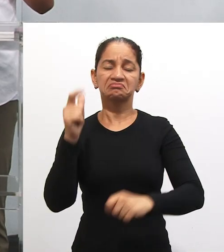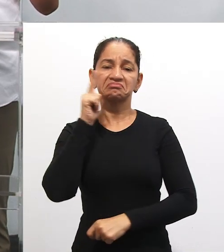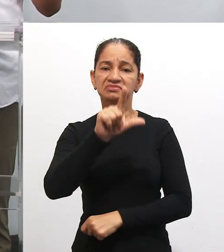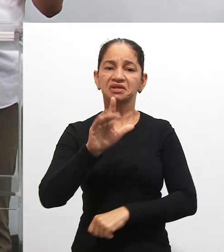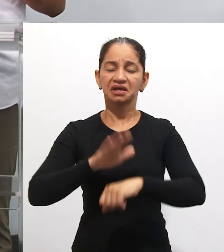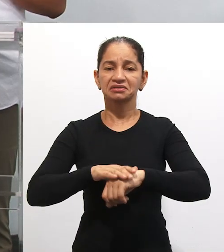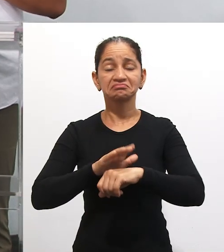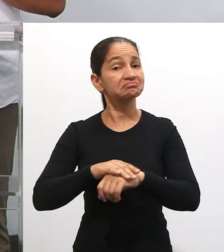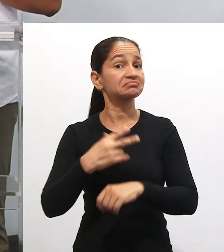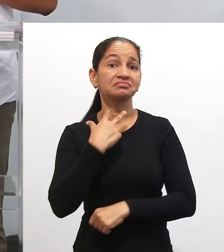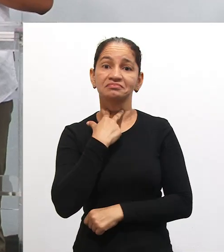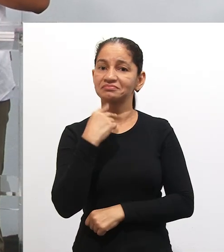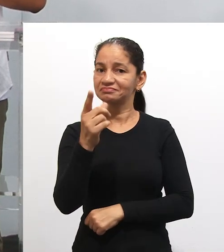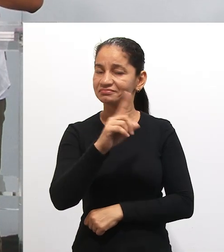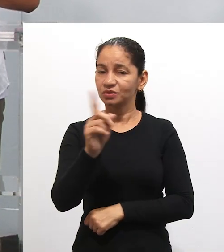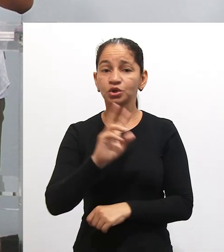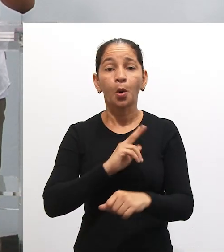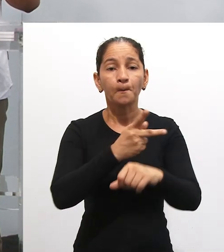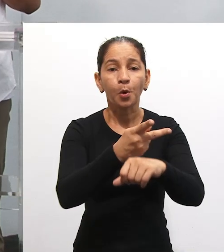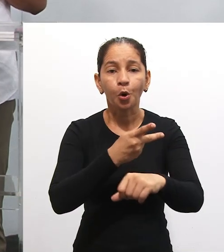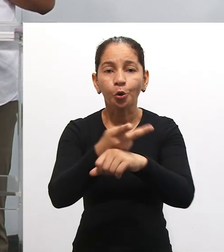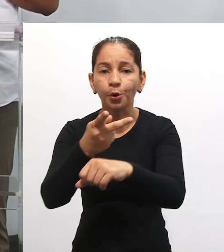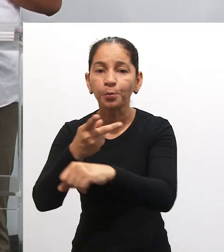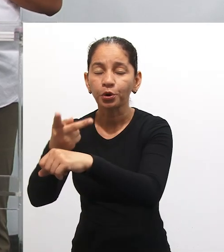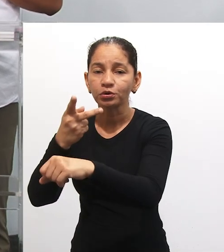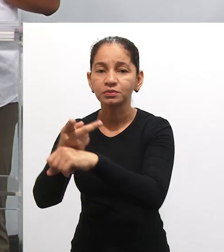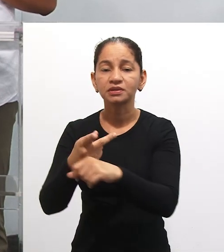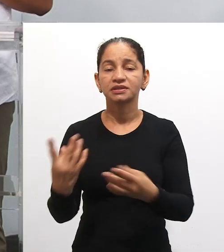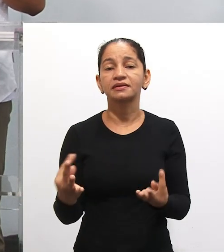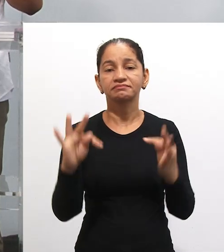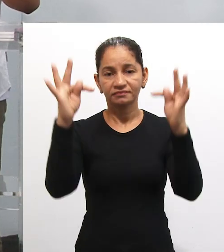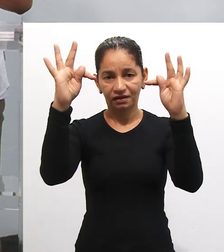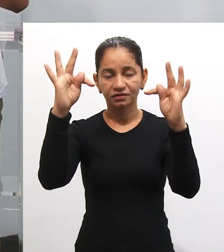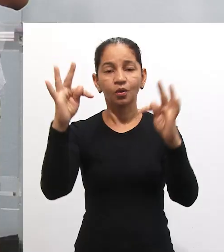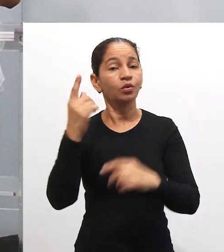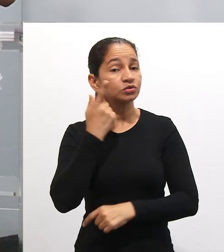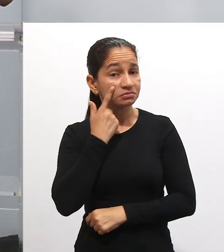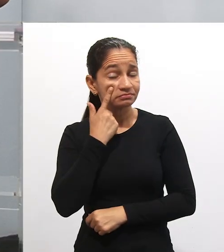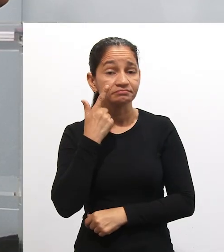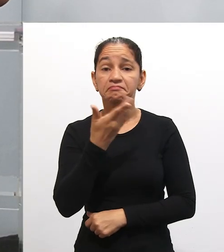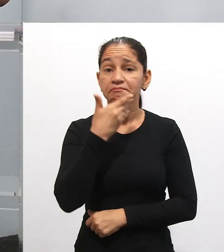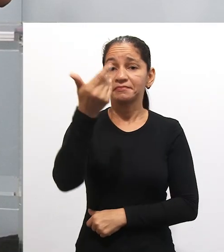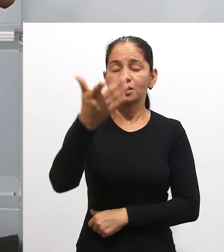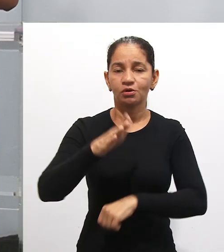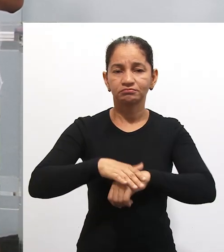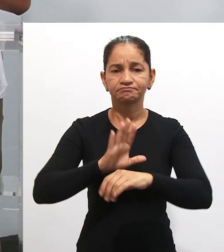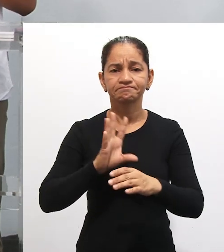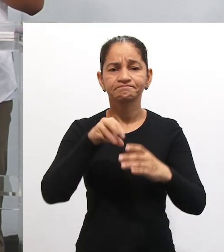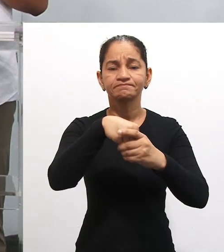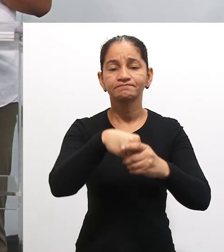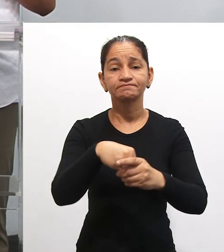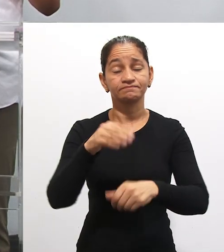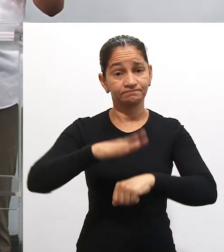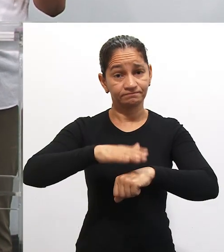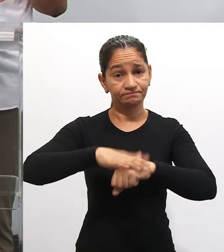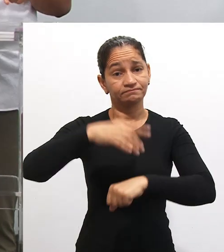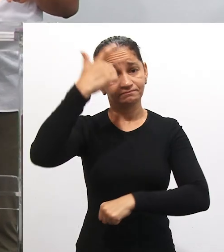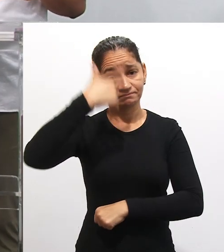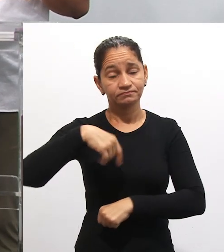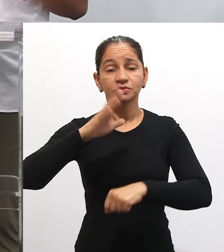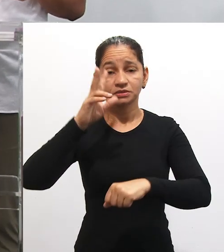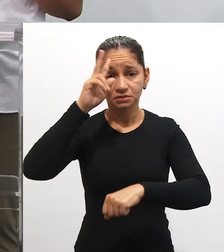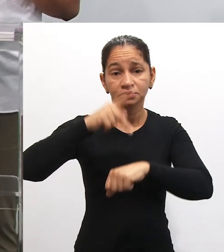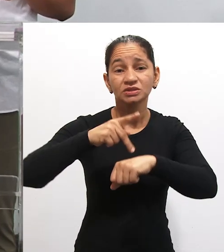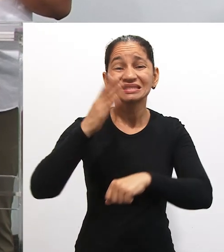de aprendizado virtual. Não podemos esquecer da busca ativa. Essas tecnologias, elas necessitam cada vez mais que